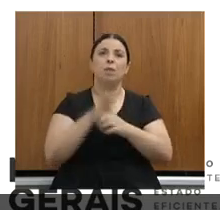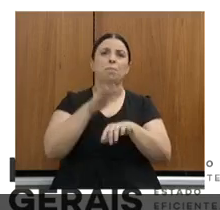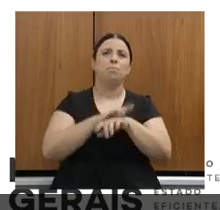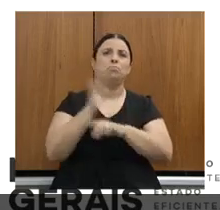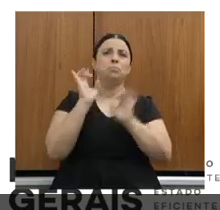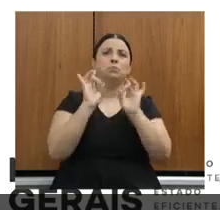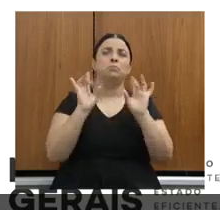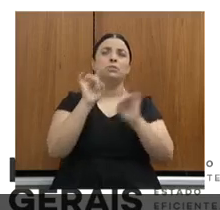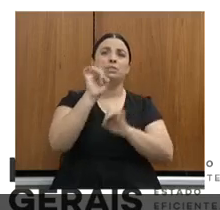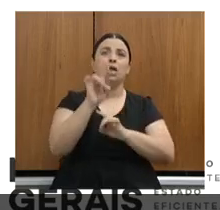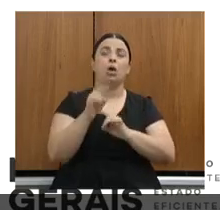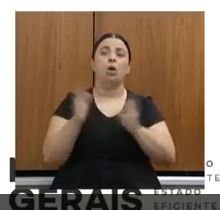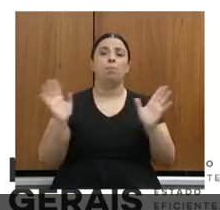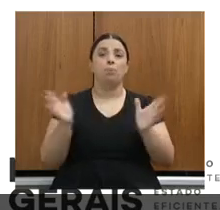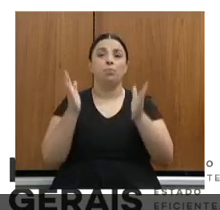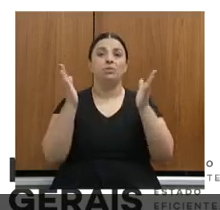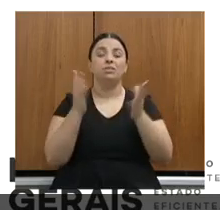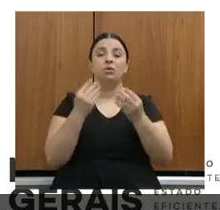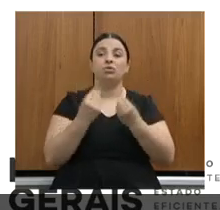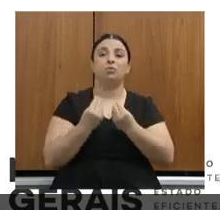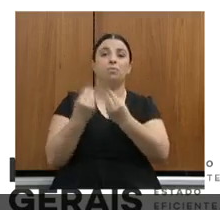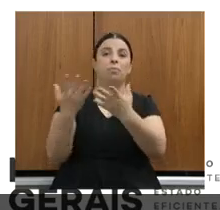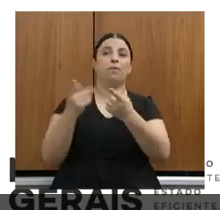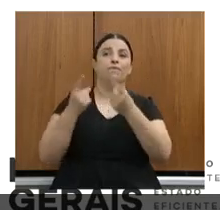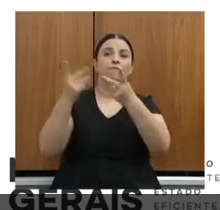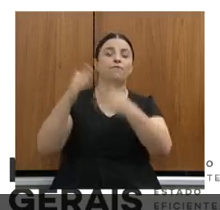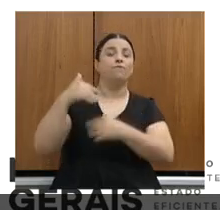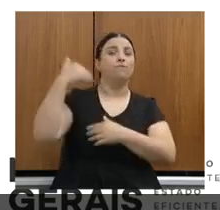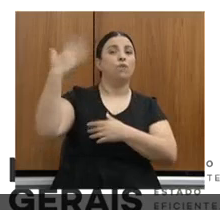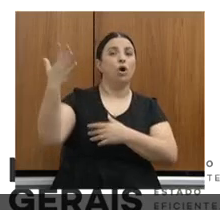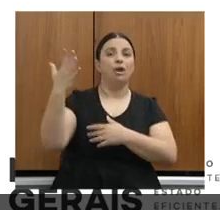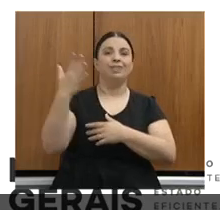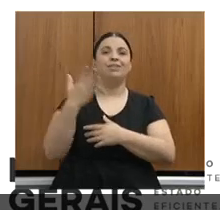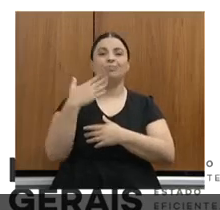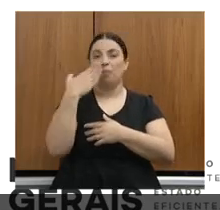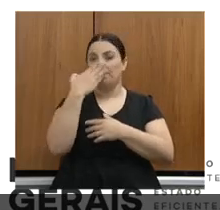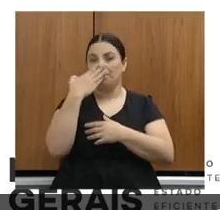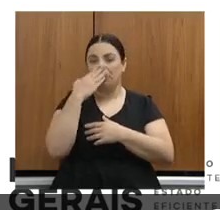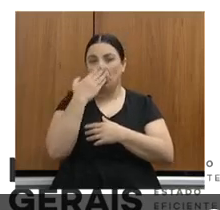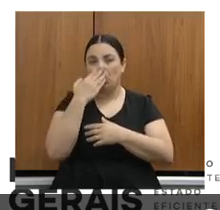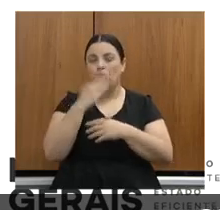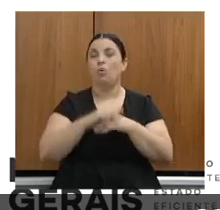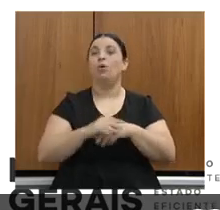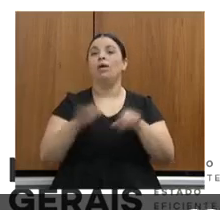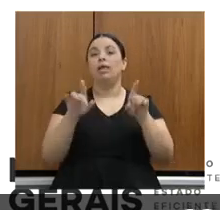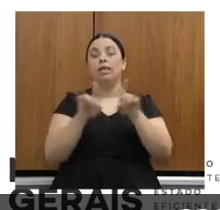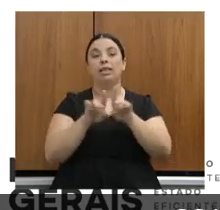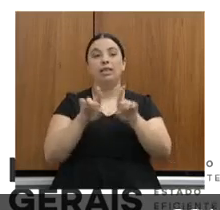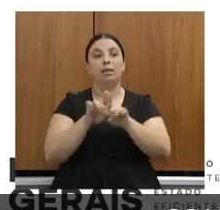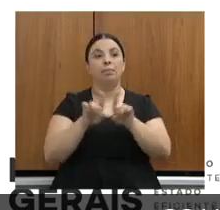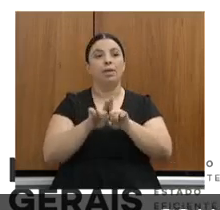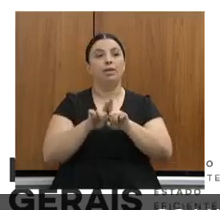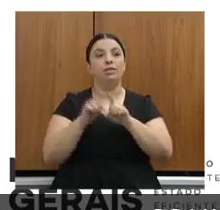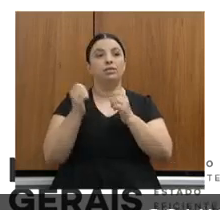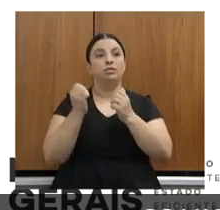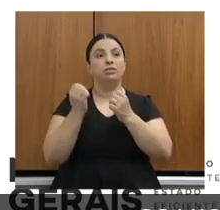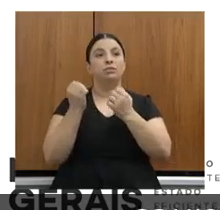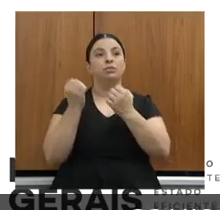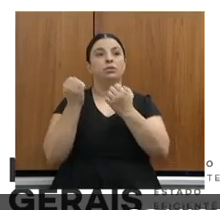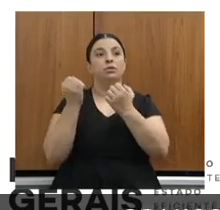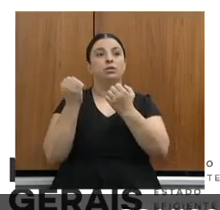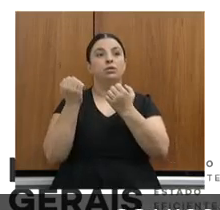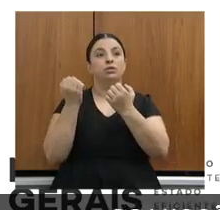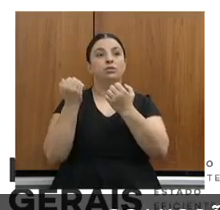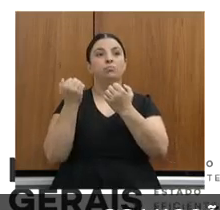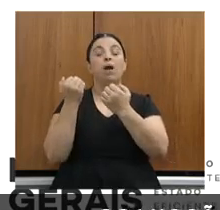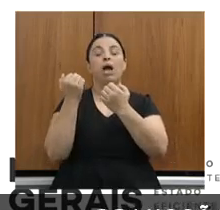evento de promoção de exportação do setor de suínos e dois eventos de promoção também de exportação de café